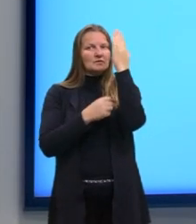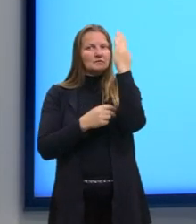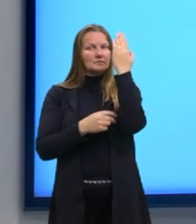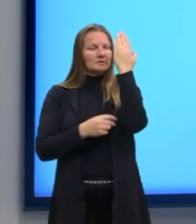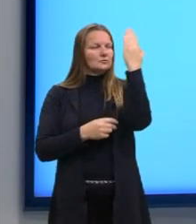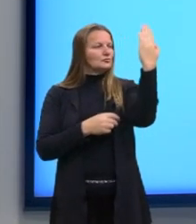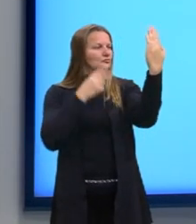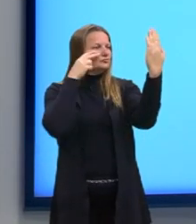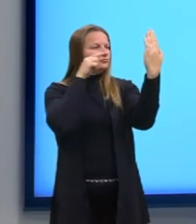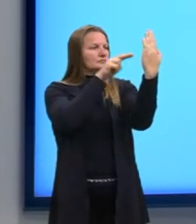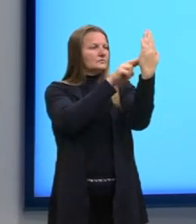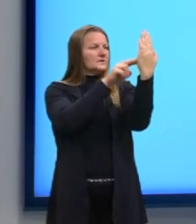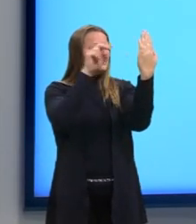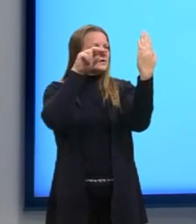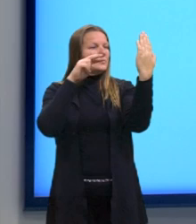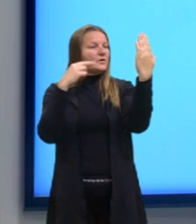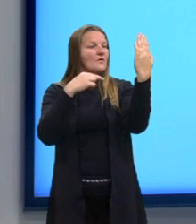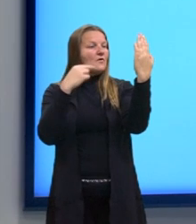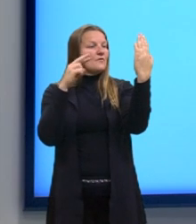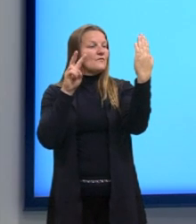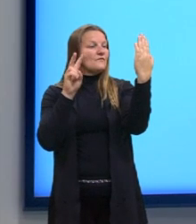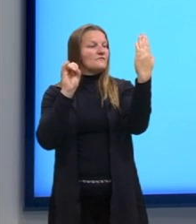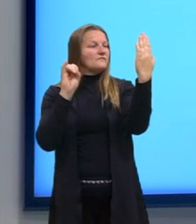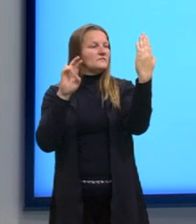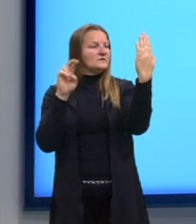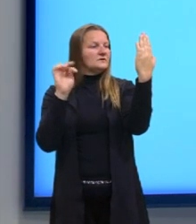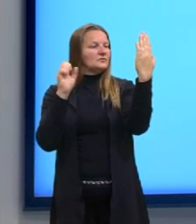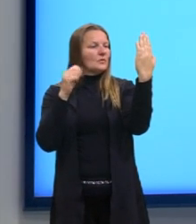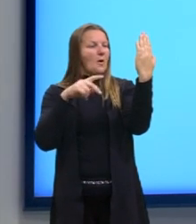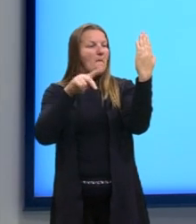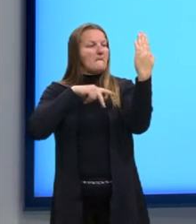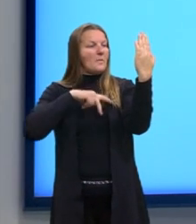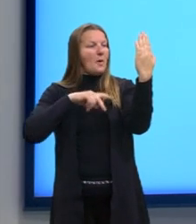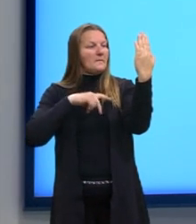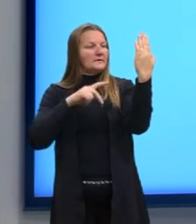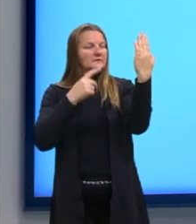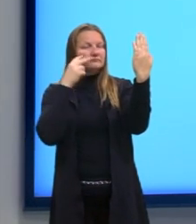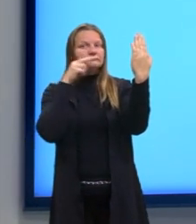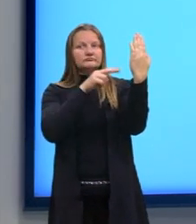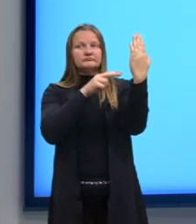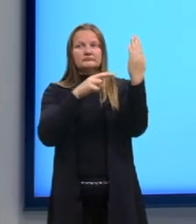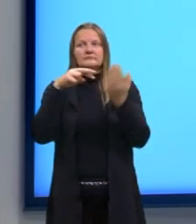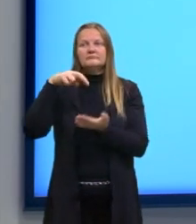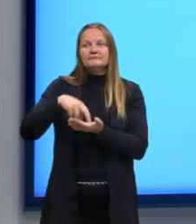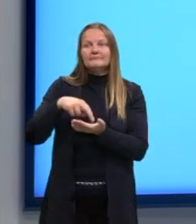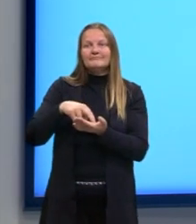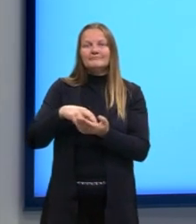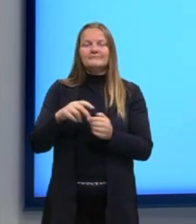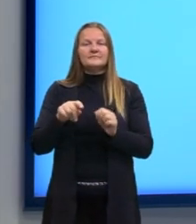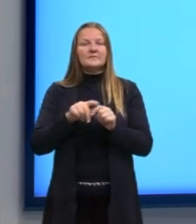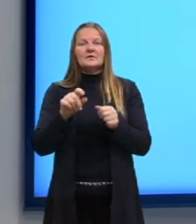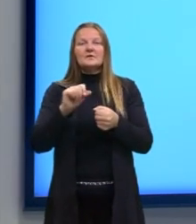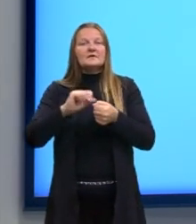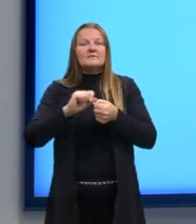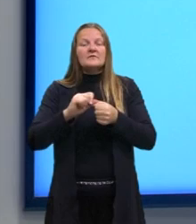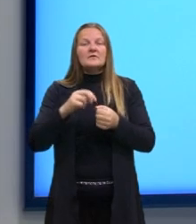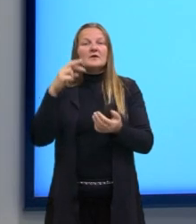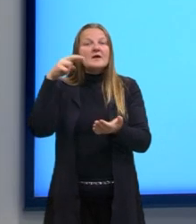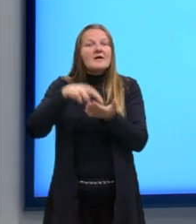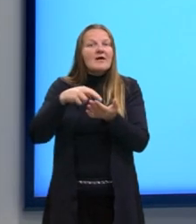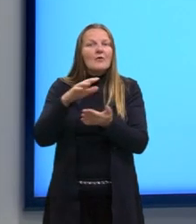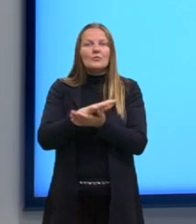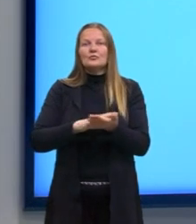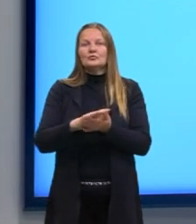uma imagem virtual de mim que é uma imagem real certo ela não vai existir então no mundo real